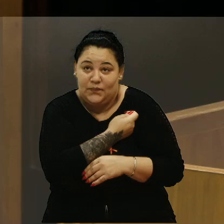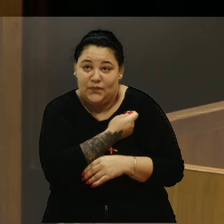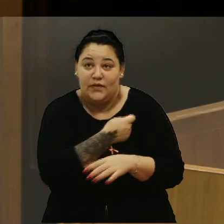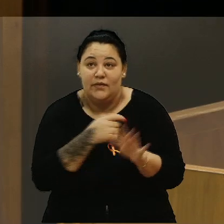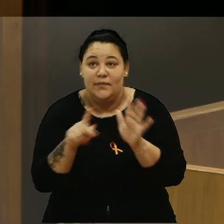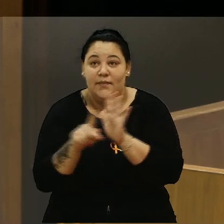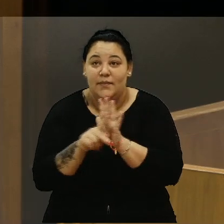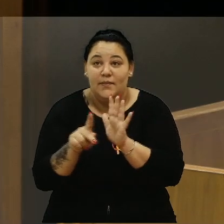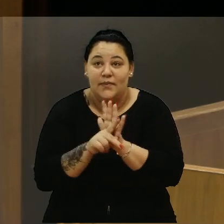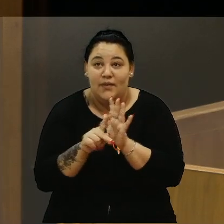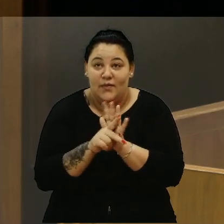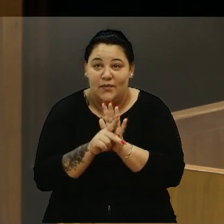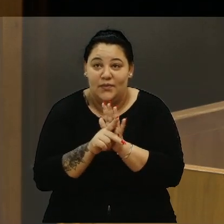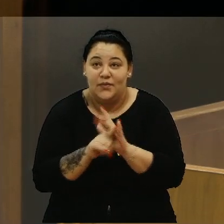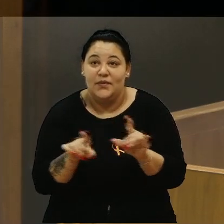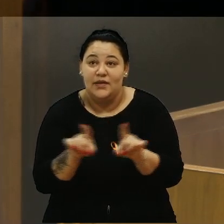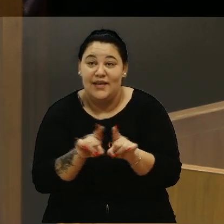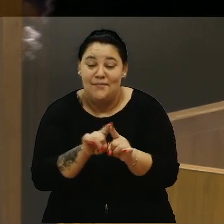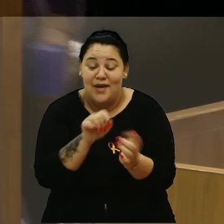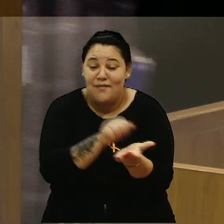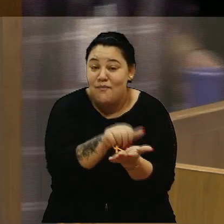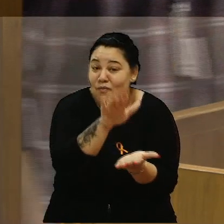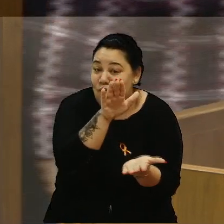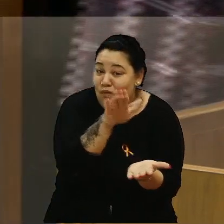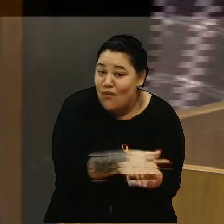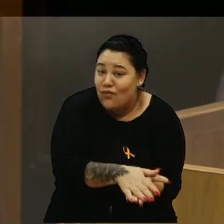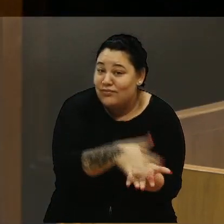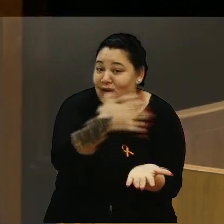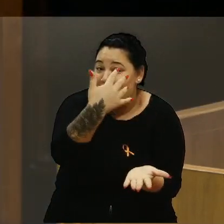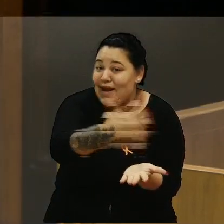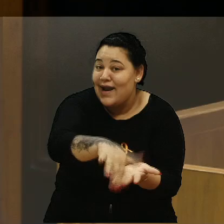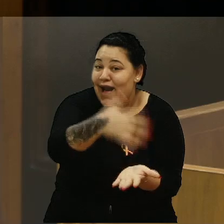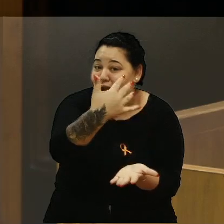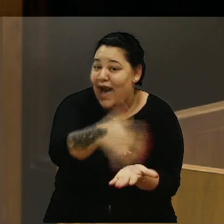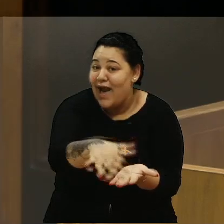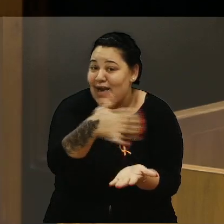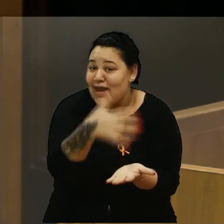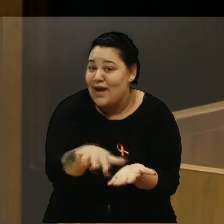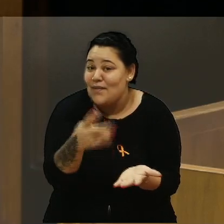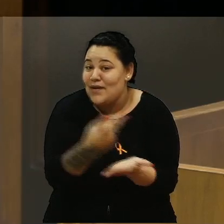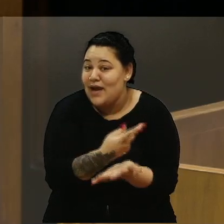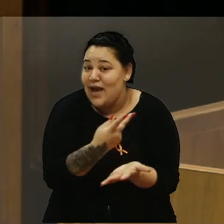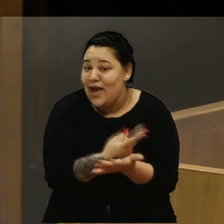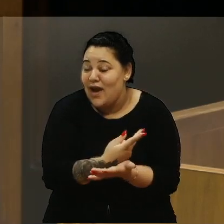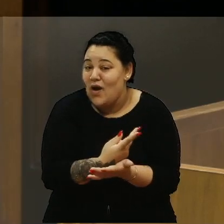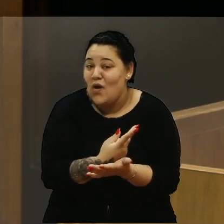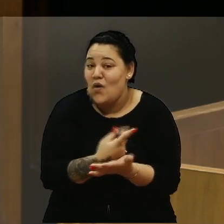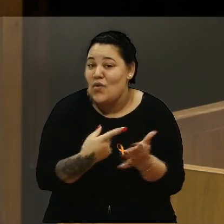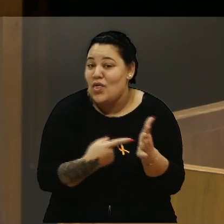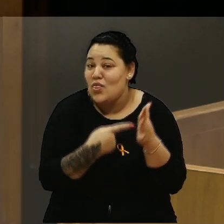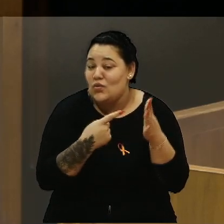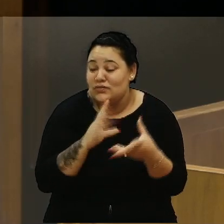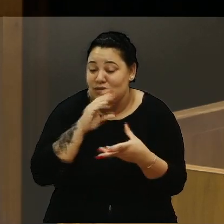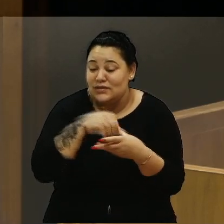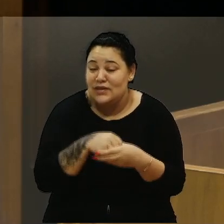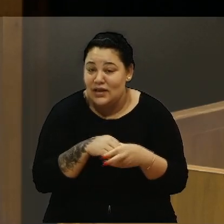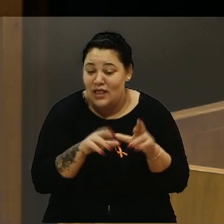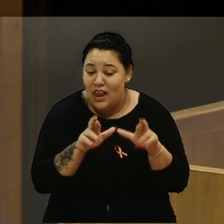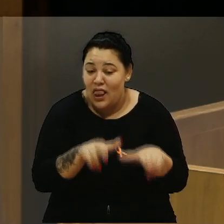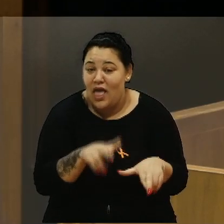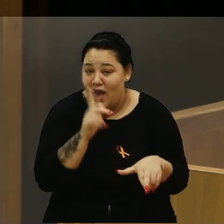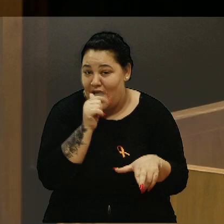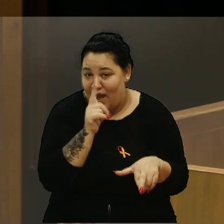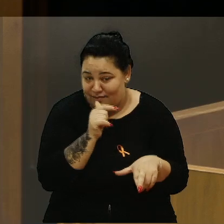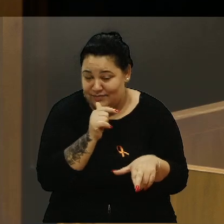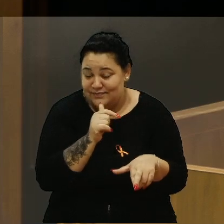específicos e penalidades muito mais severas para infrações dentro de Zona das Águas. Tal questão vem sendo bastante